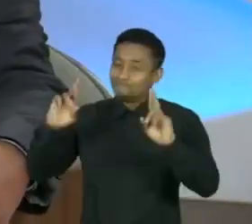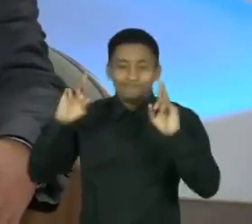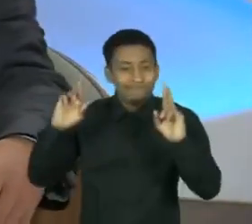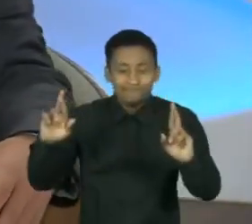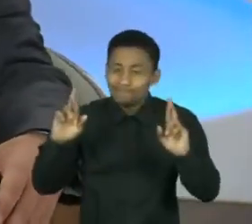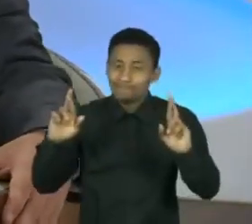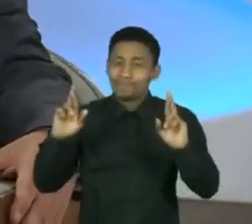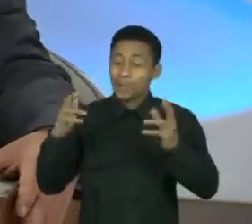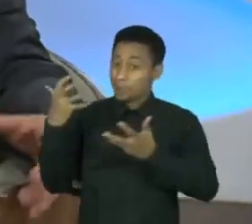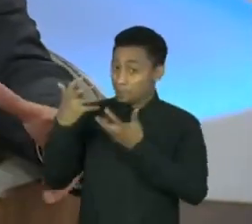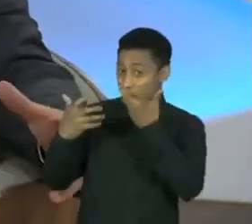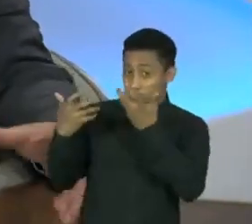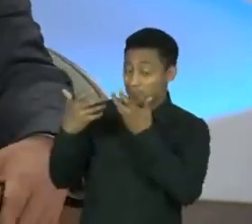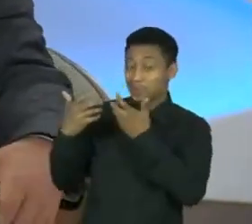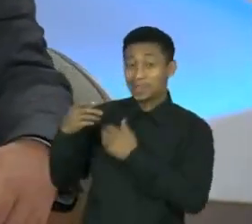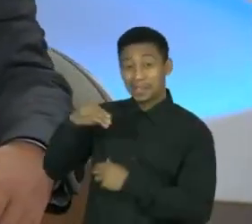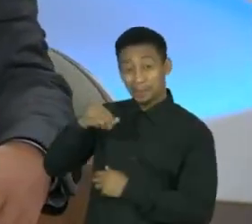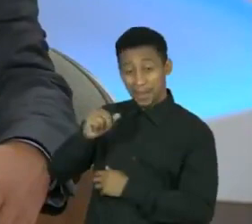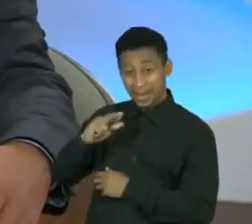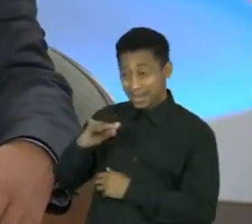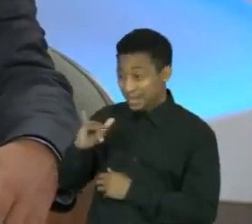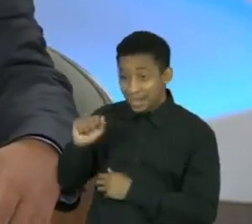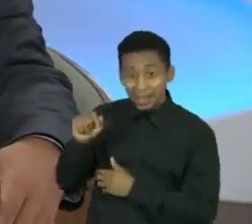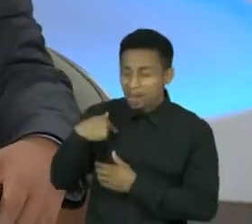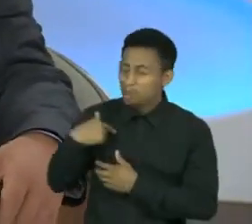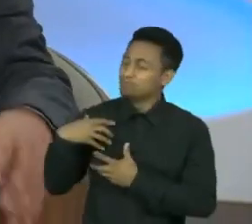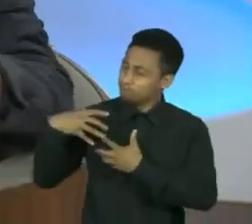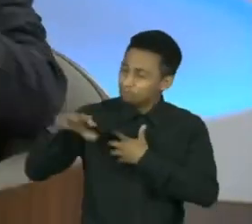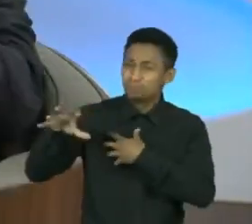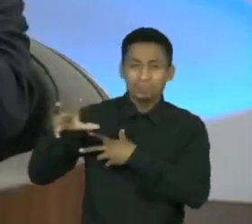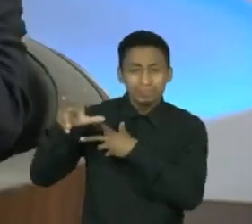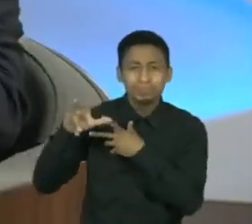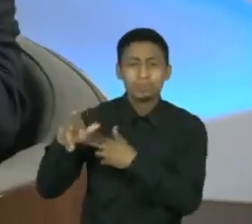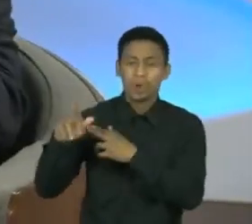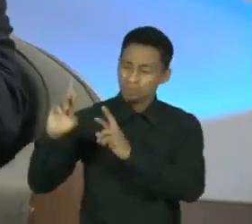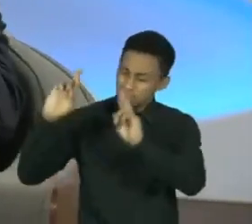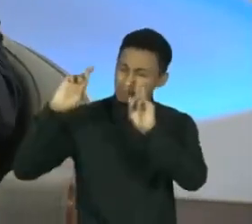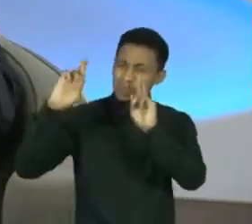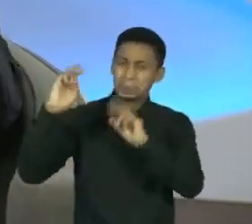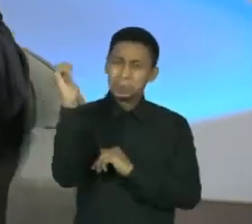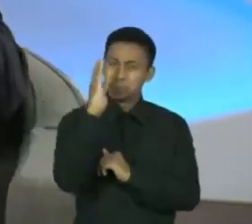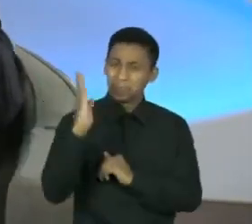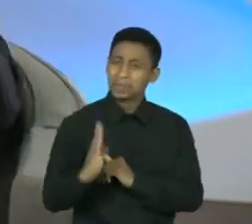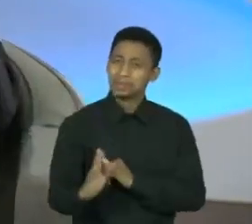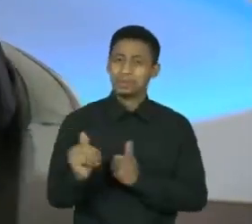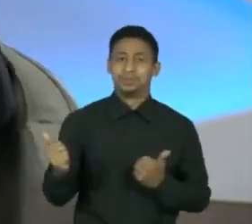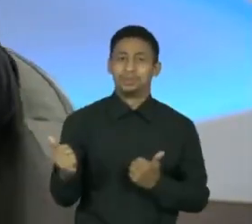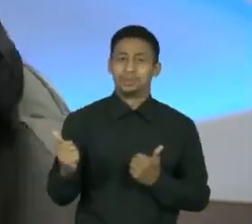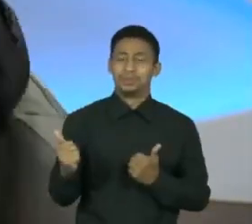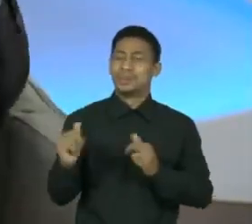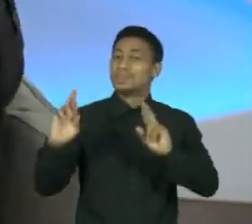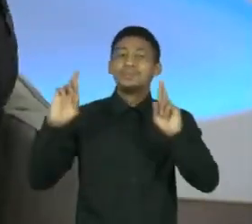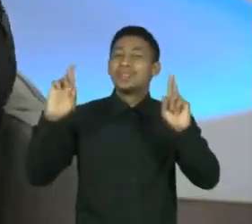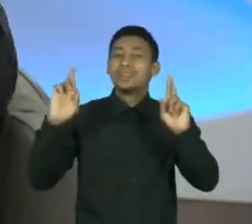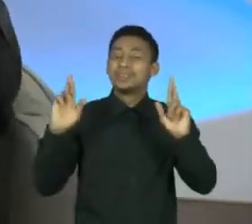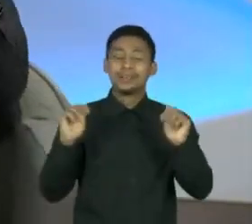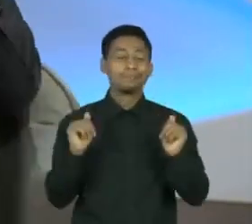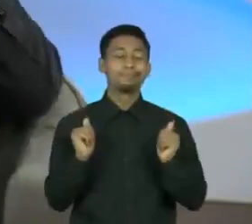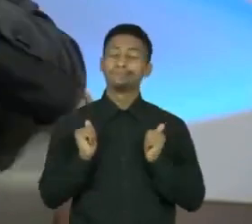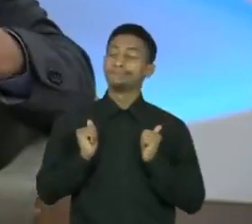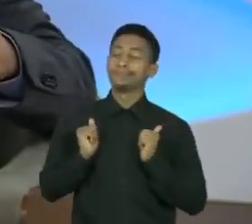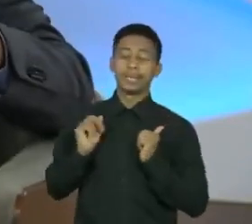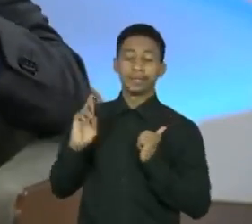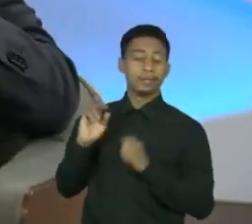é uma esperança engajada né eu tenho essa esperança engajada no Brasil e também não uma esperança passiva que está só